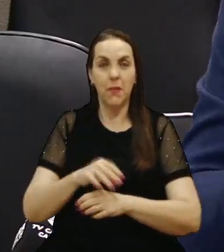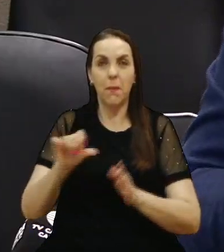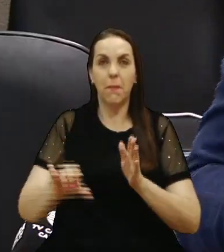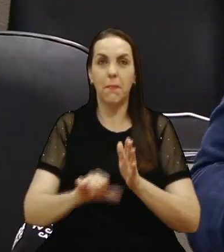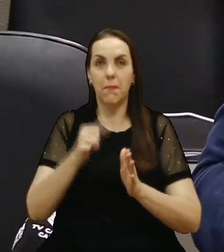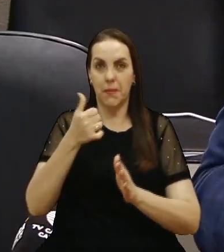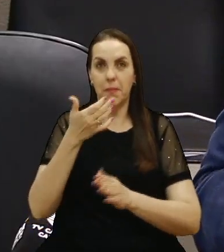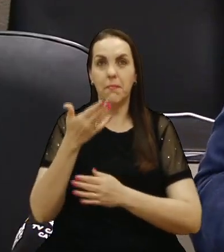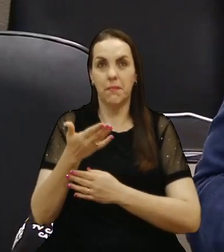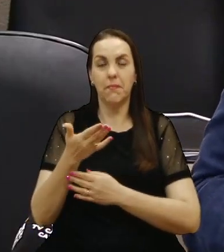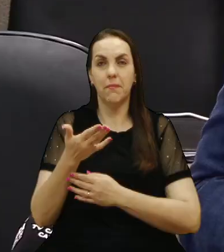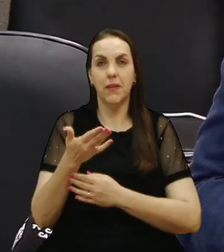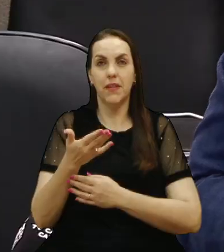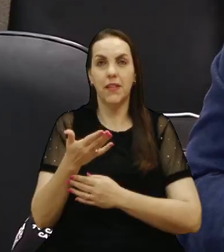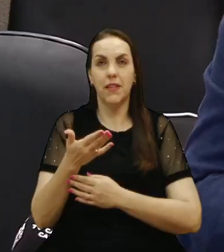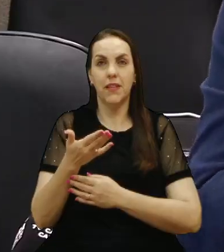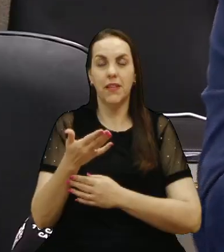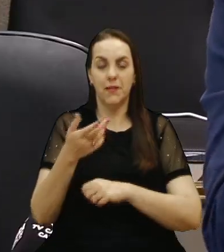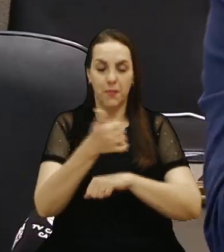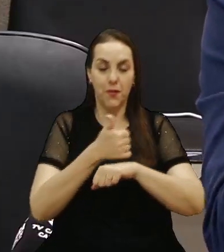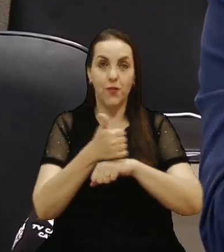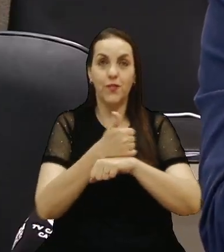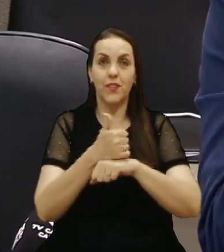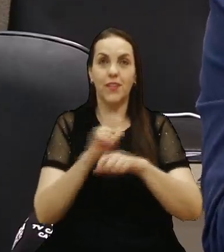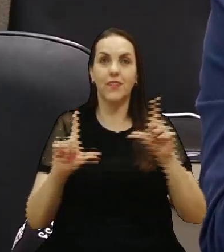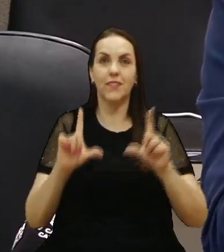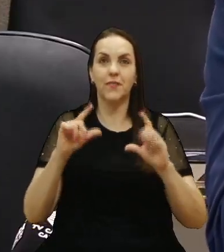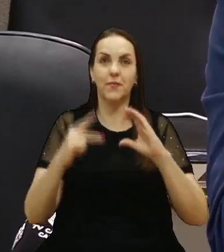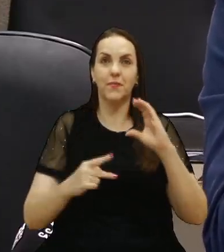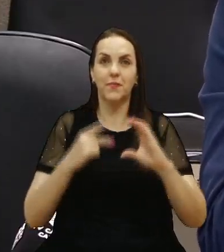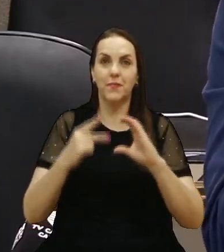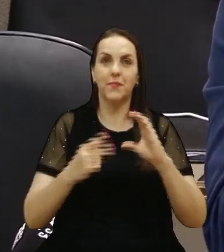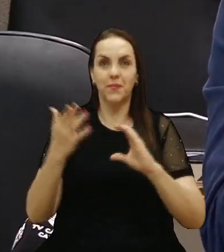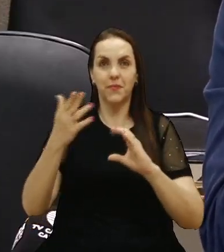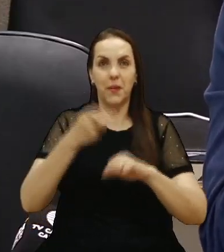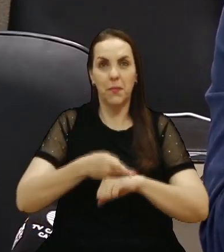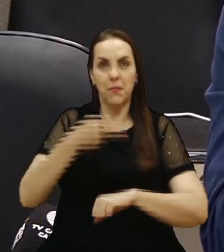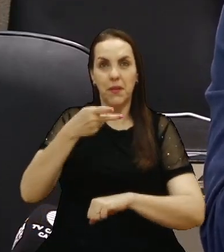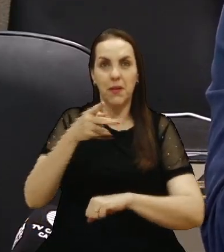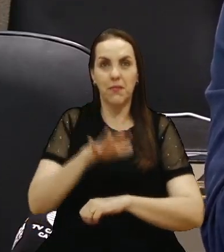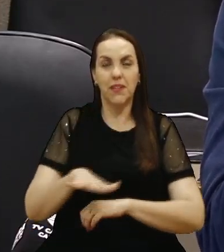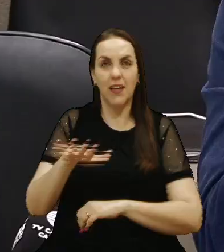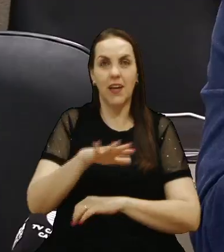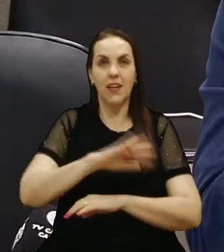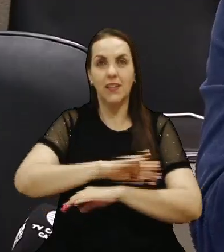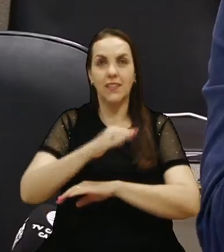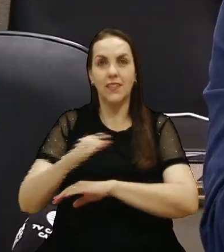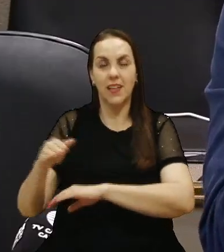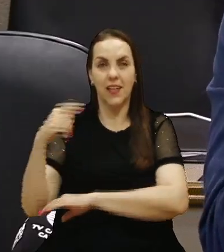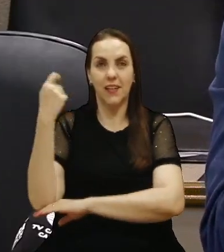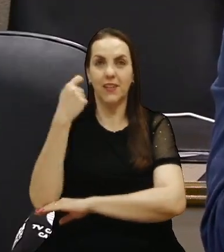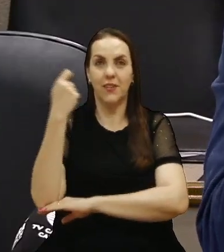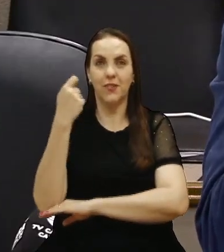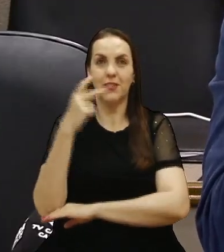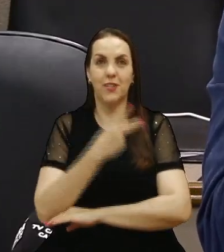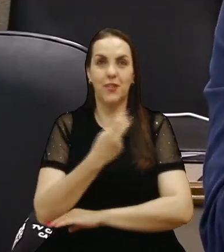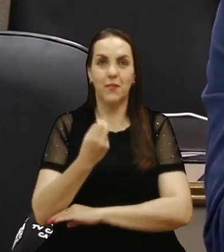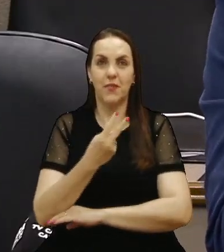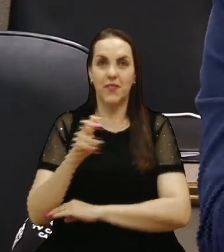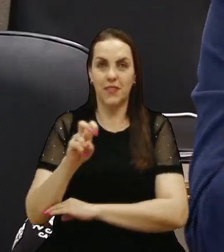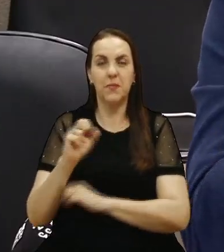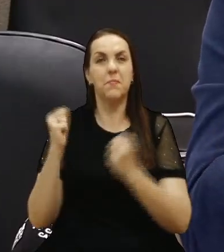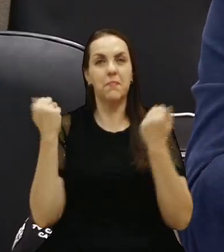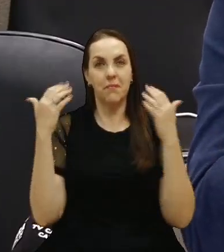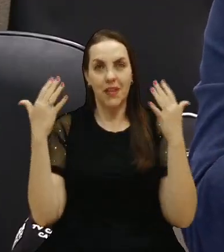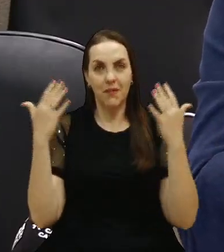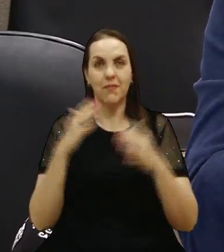primeira profissional da TV Câmara de Vereadores premiada na área em Serra Gaúcha 2025. Então, parabéns, Carol.